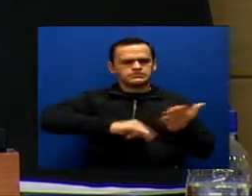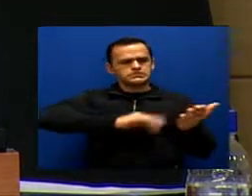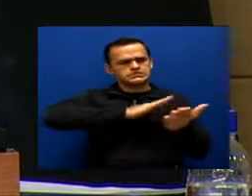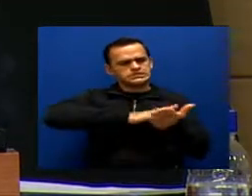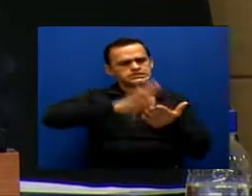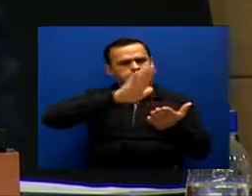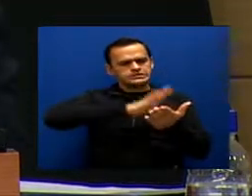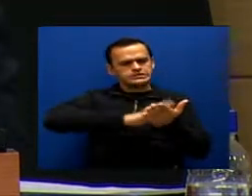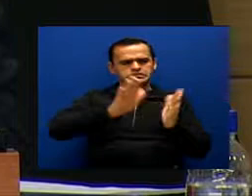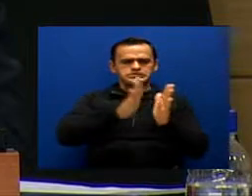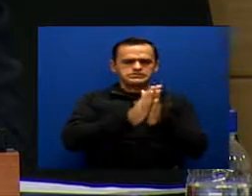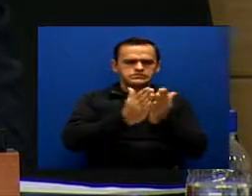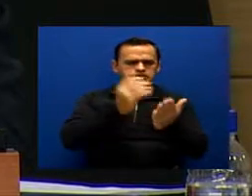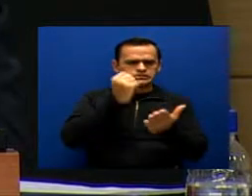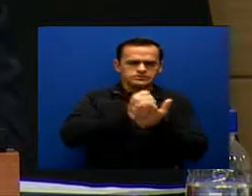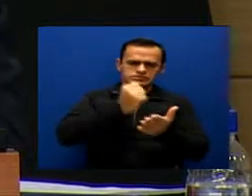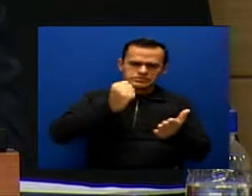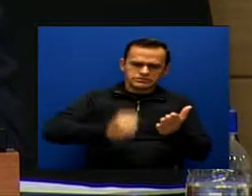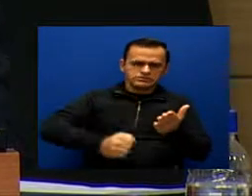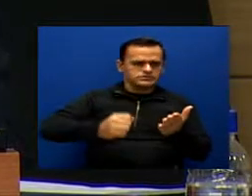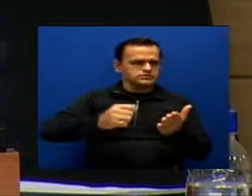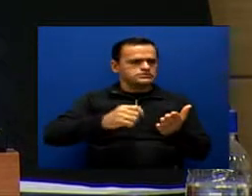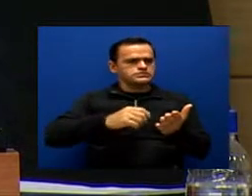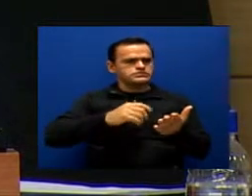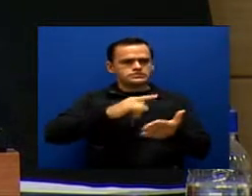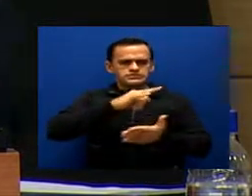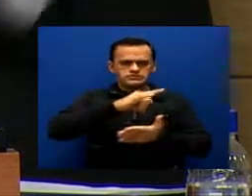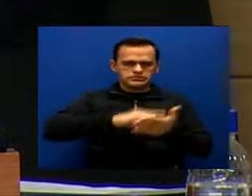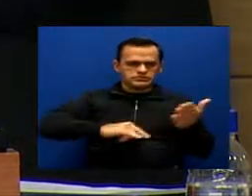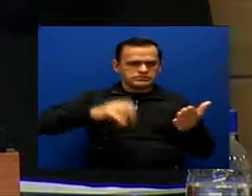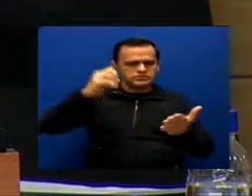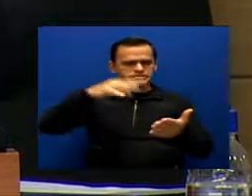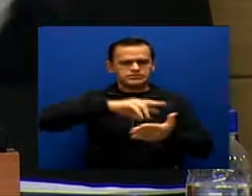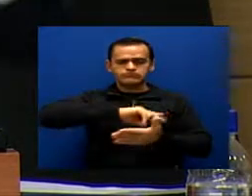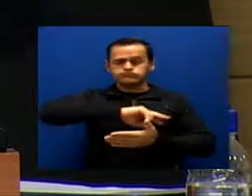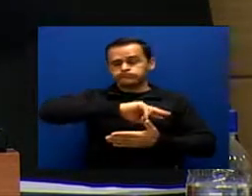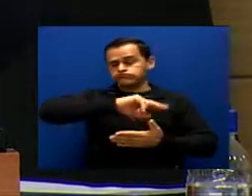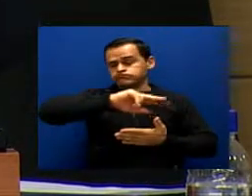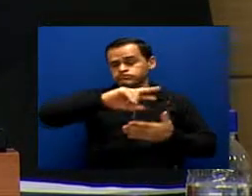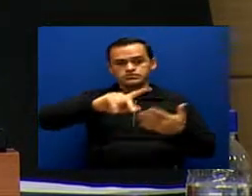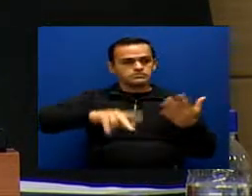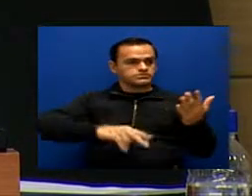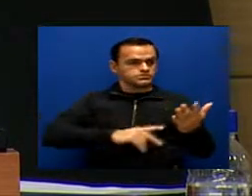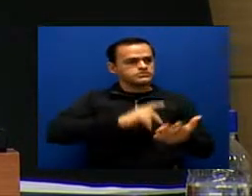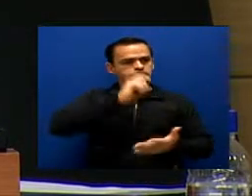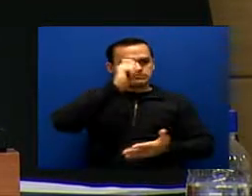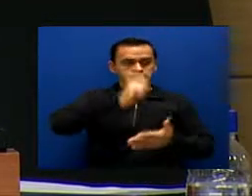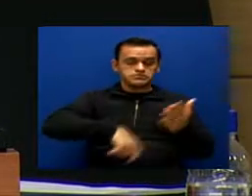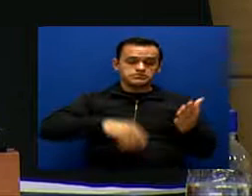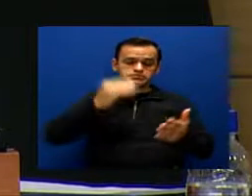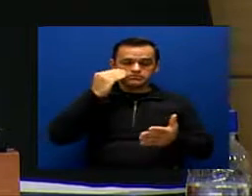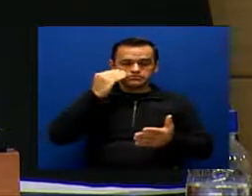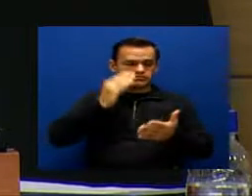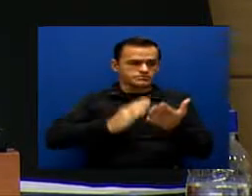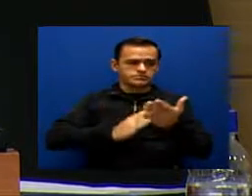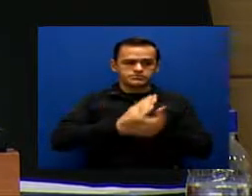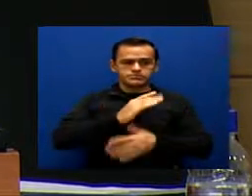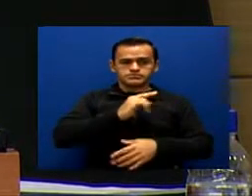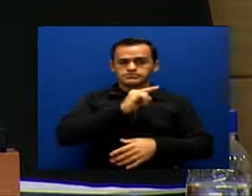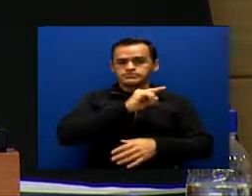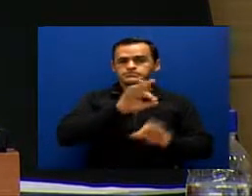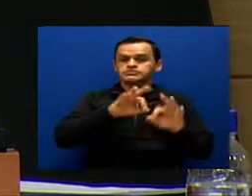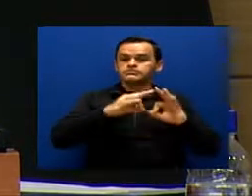carteira profissional, pega a conta de luz, pega não sei o quê, pega lá, lá, lá, assina esse papel, vamos tentar para você. Nesse tempo que a